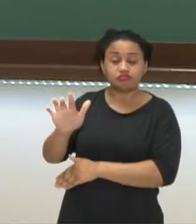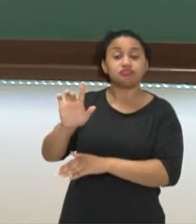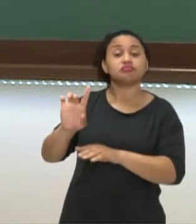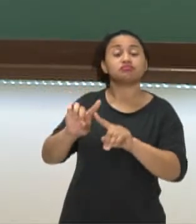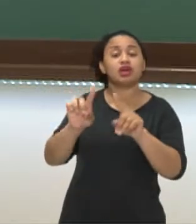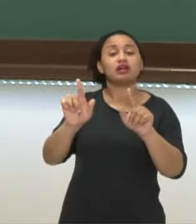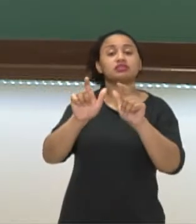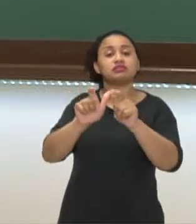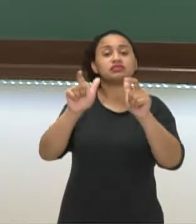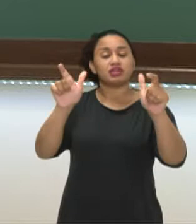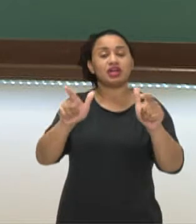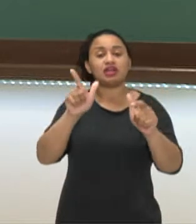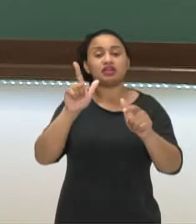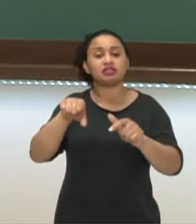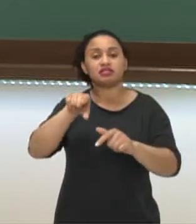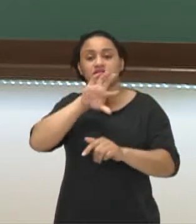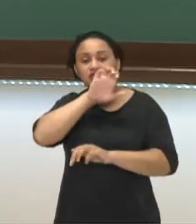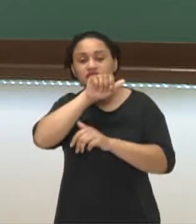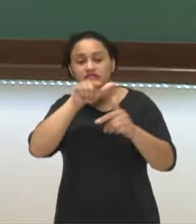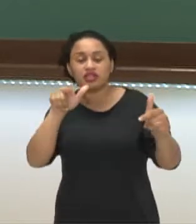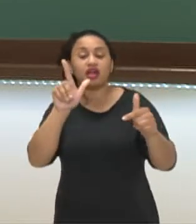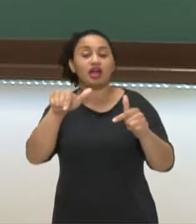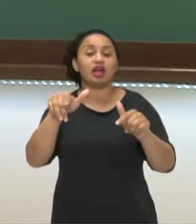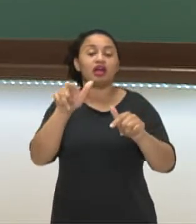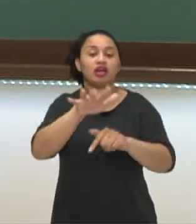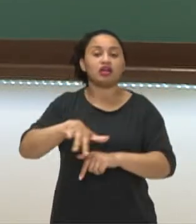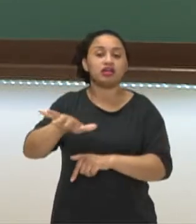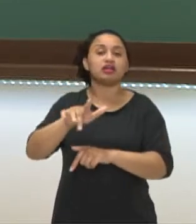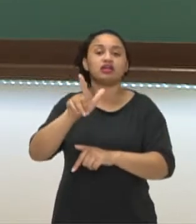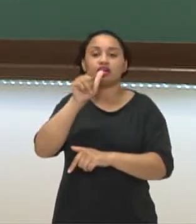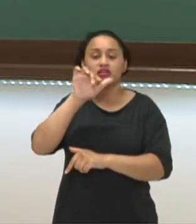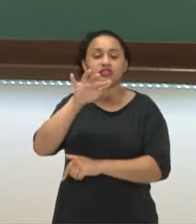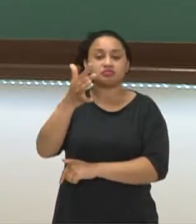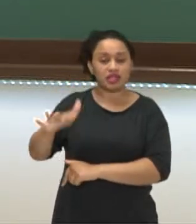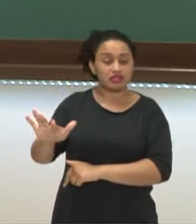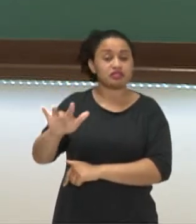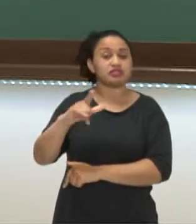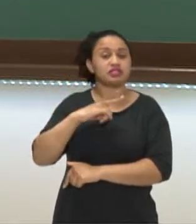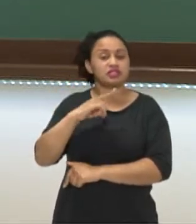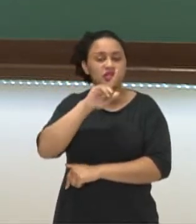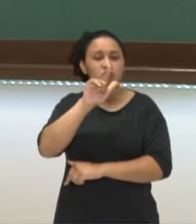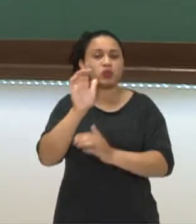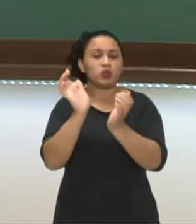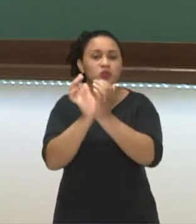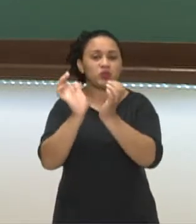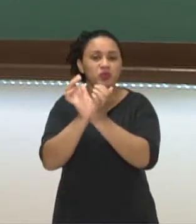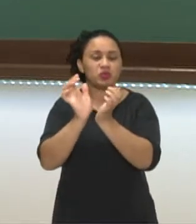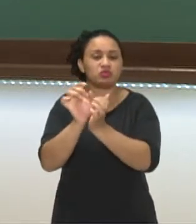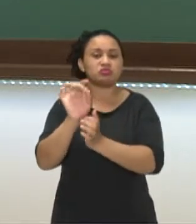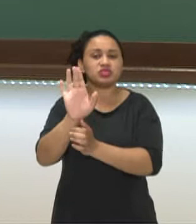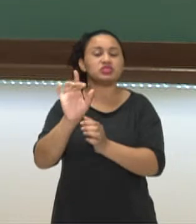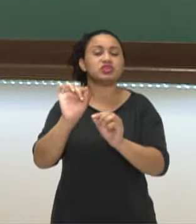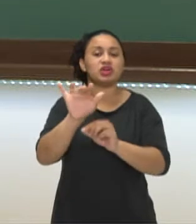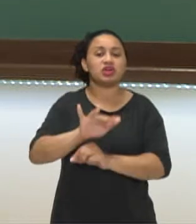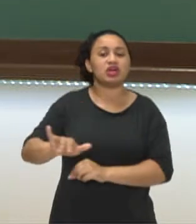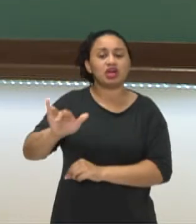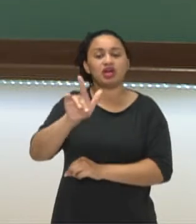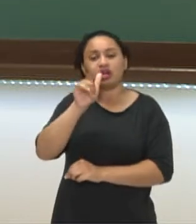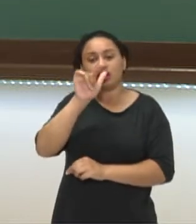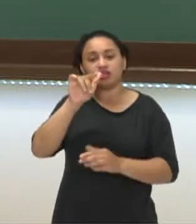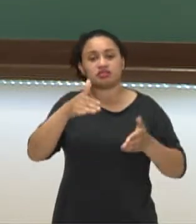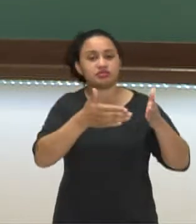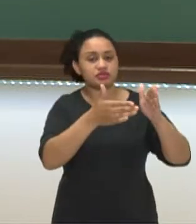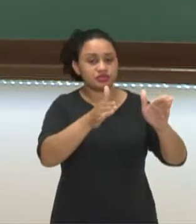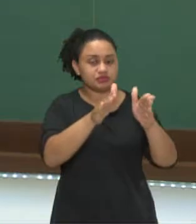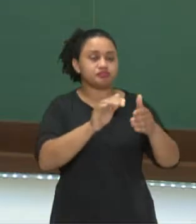grande parte desses animais pertencem ao ambiente marinho, tá? Existe uma família apenas que pertence ao ambiente de água